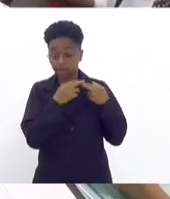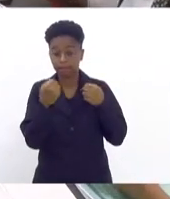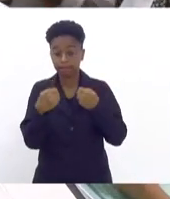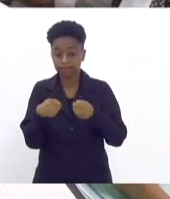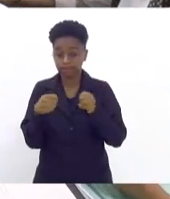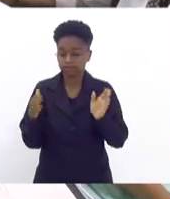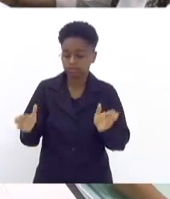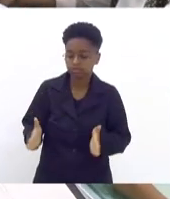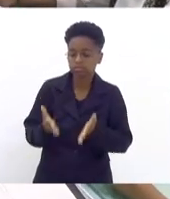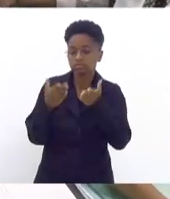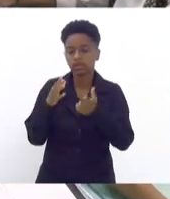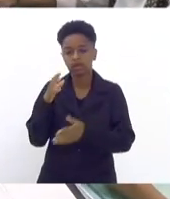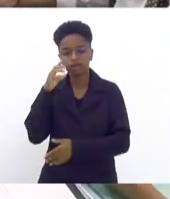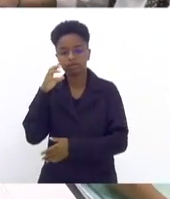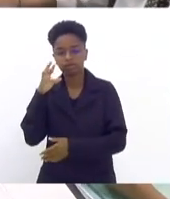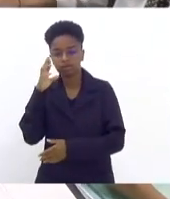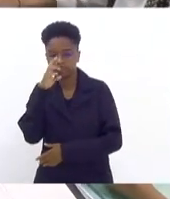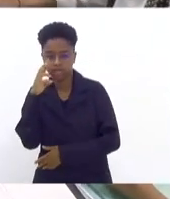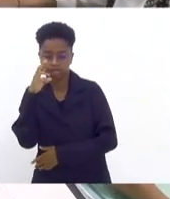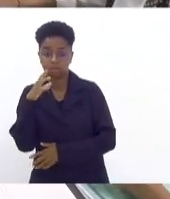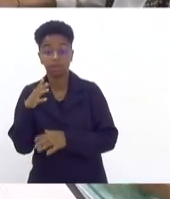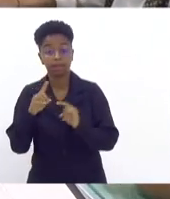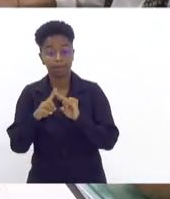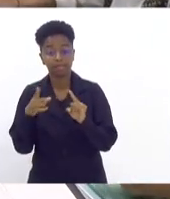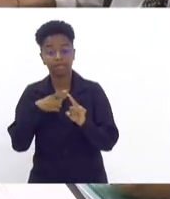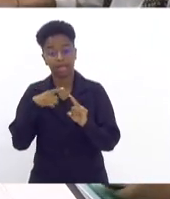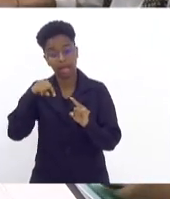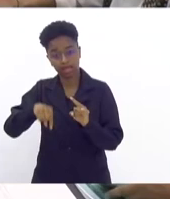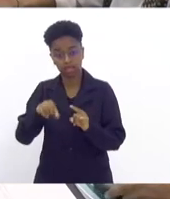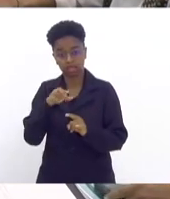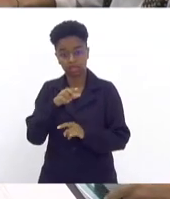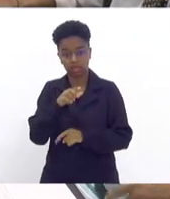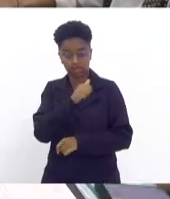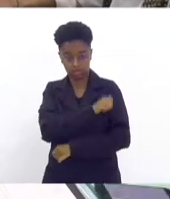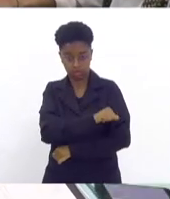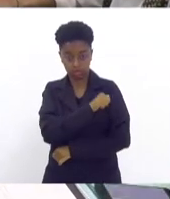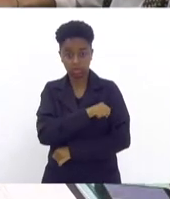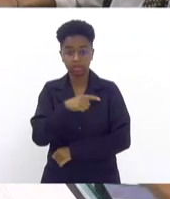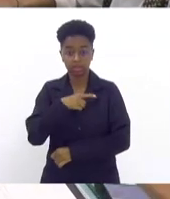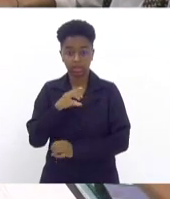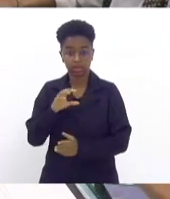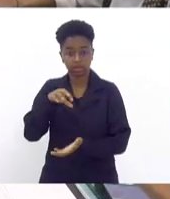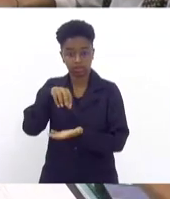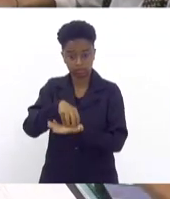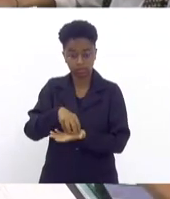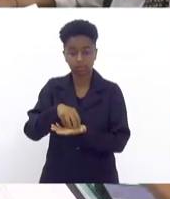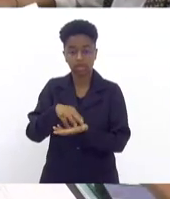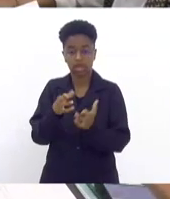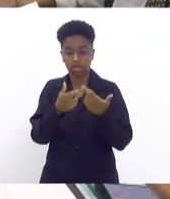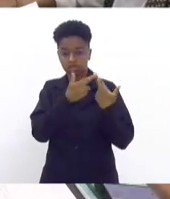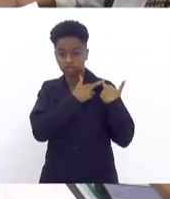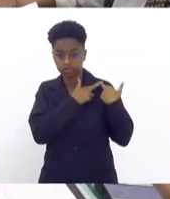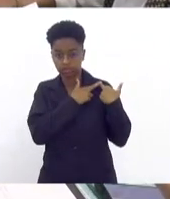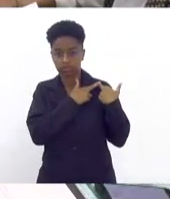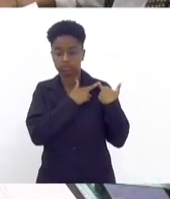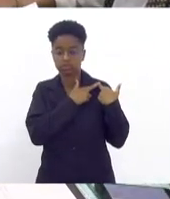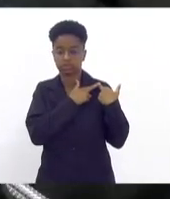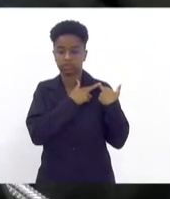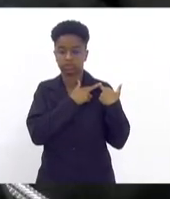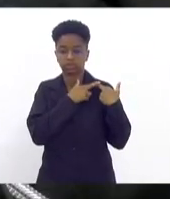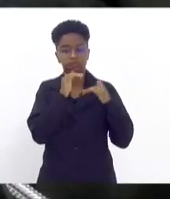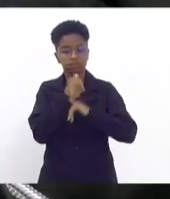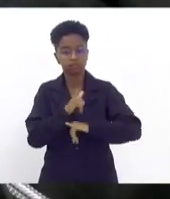fomentar, fiscalizar, etc. A gente tem aqui no Estado do Rio de Janeiro o ente metropolitano, que é o órgão responsável pela adoção das